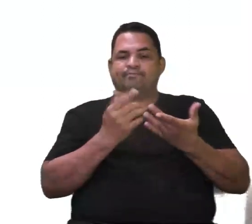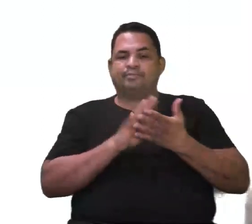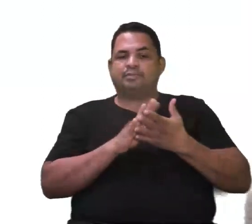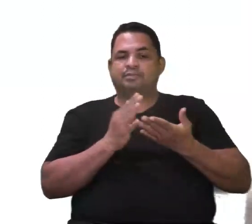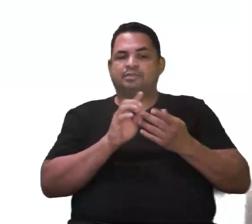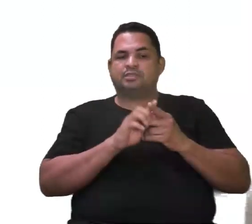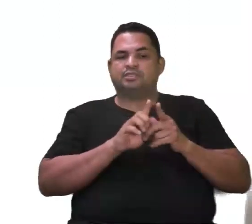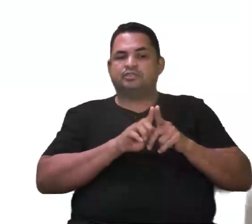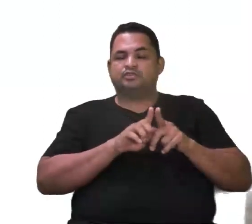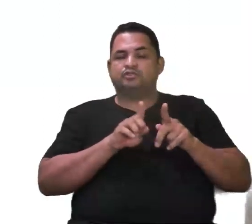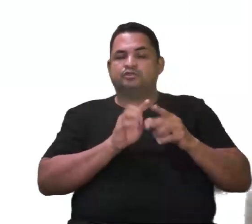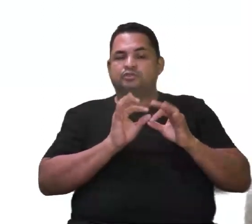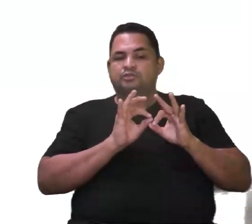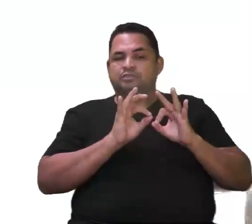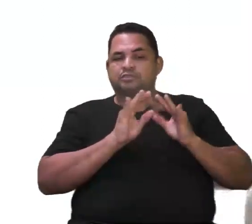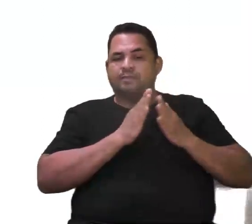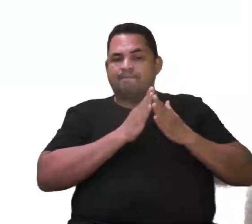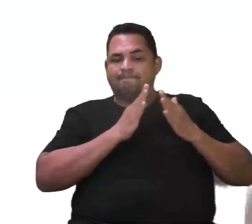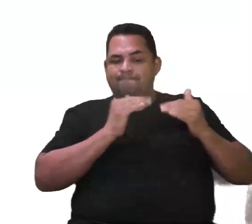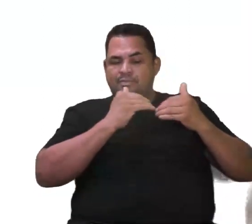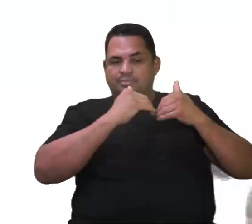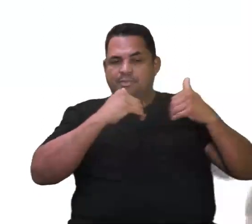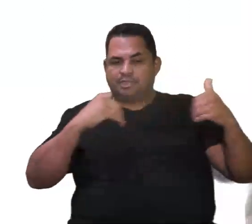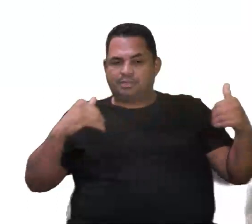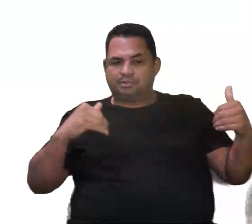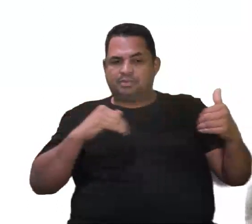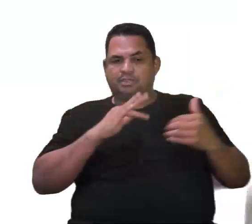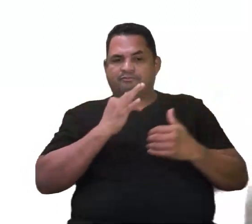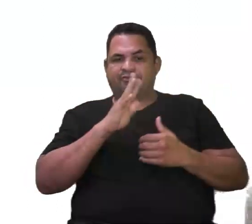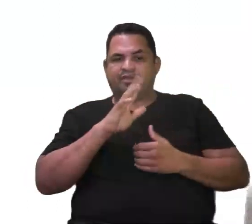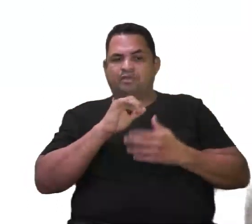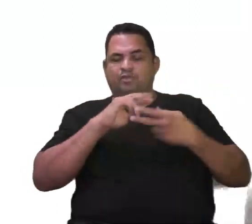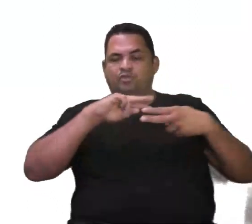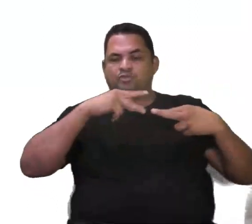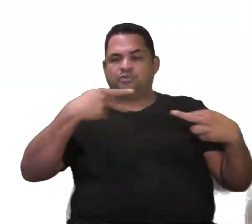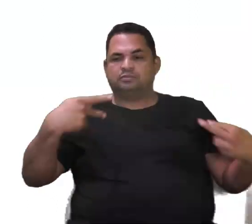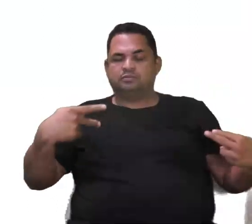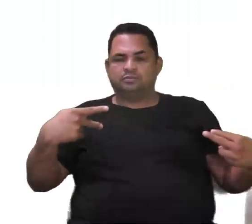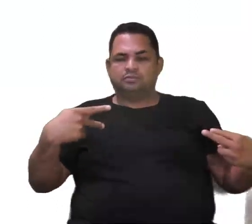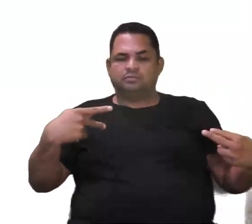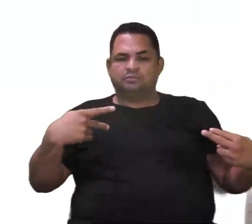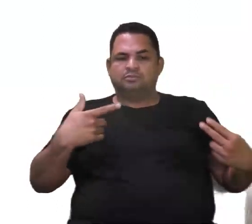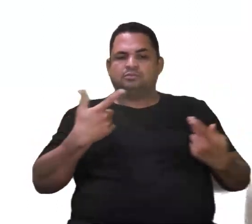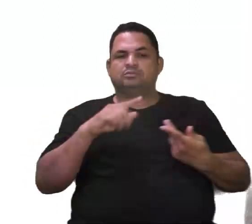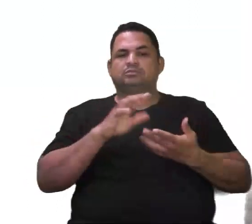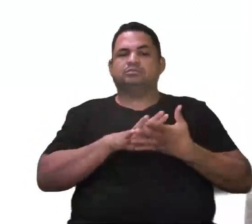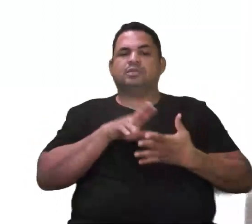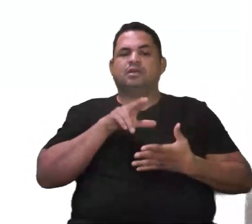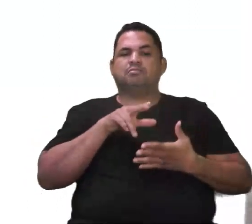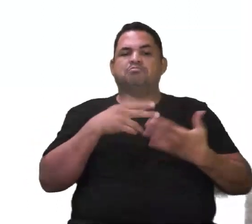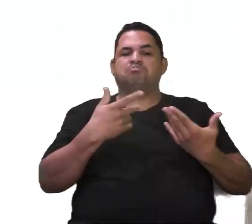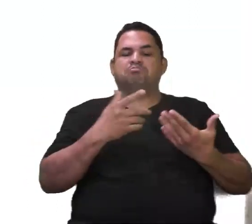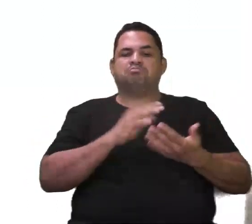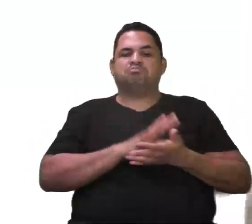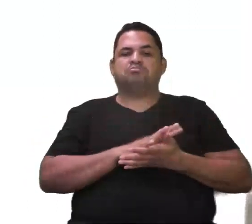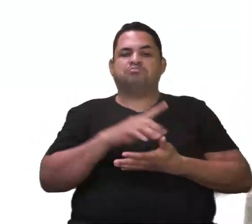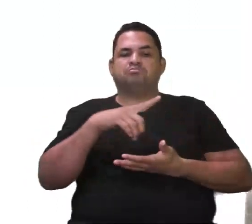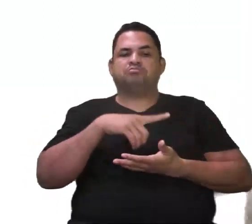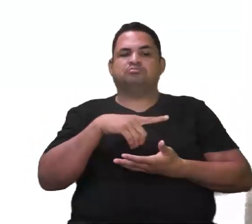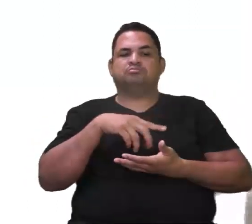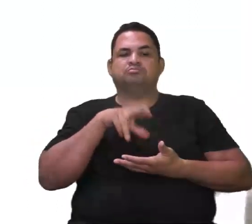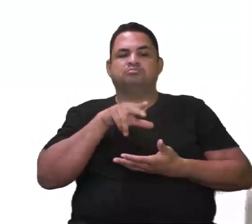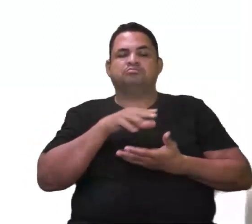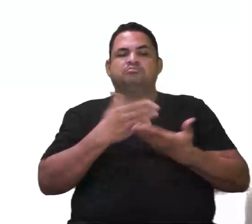filogenética. Aqui já tô matando a questão a pau. Se eu não tenho proximidade filogenética e eu tenho